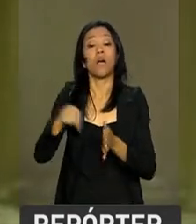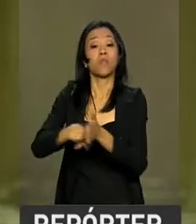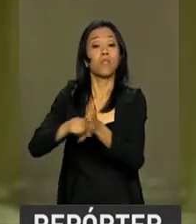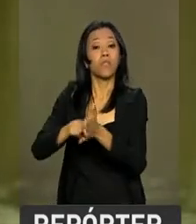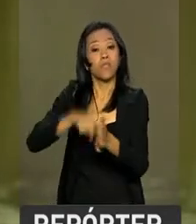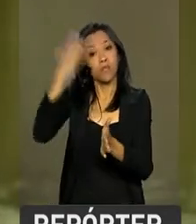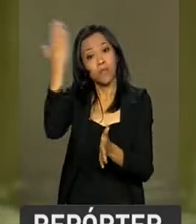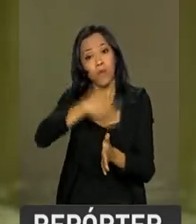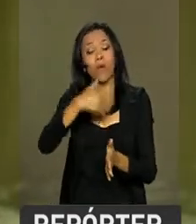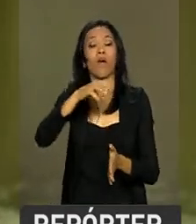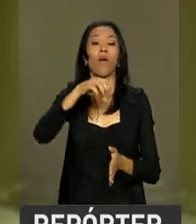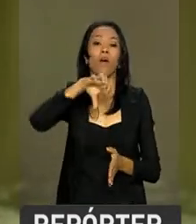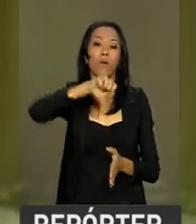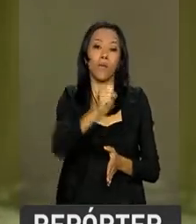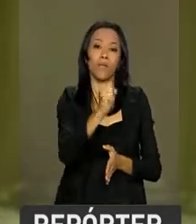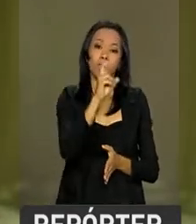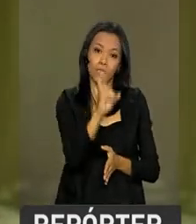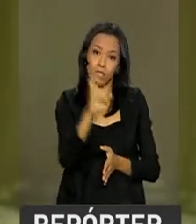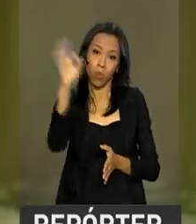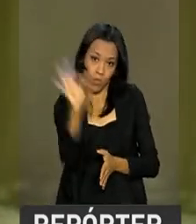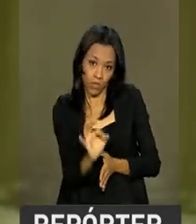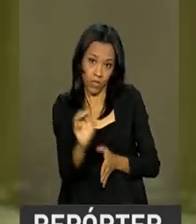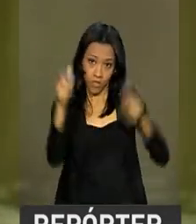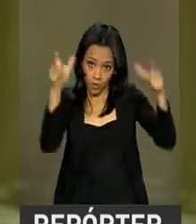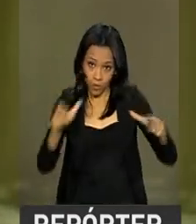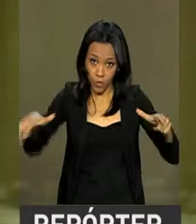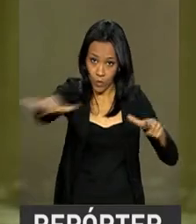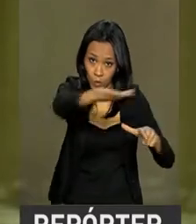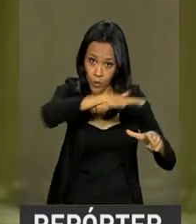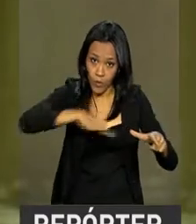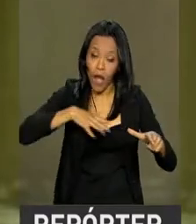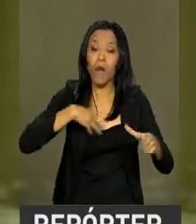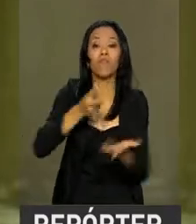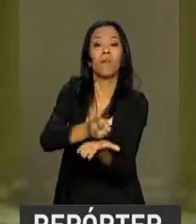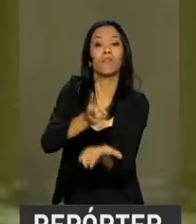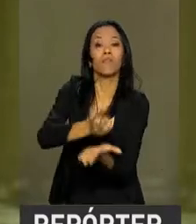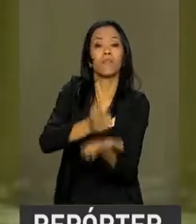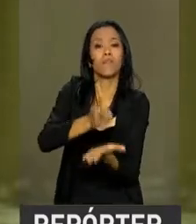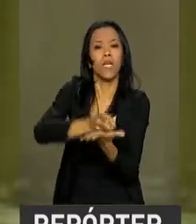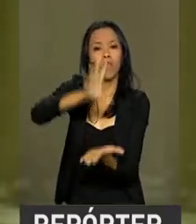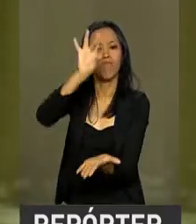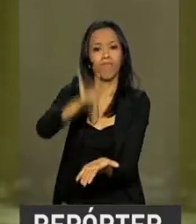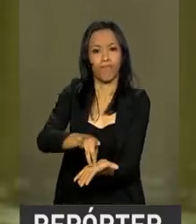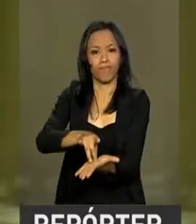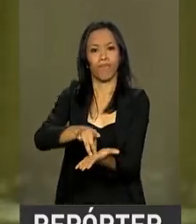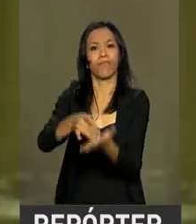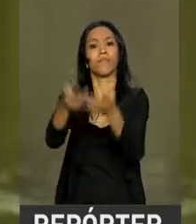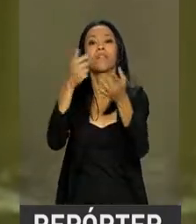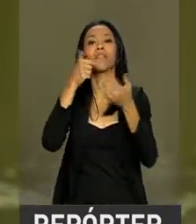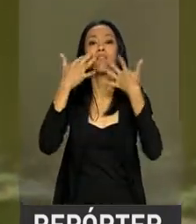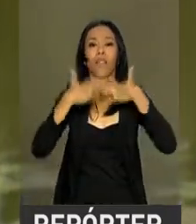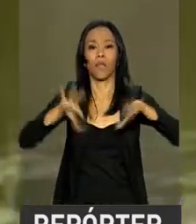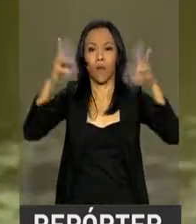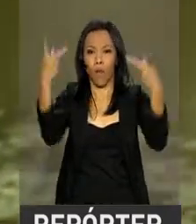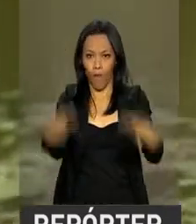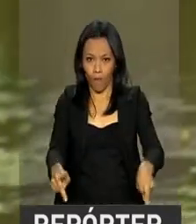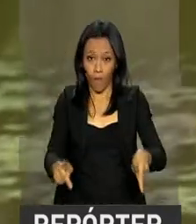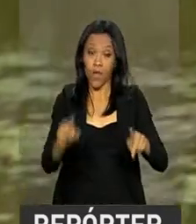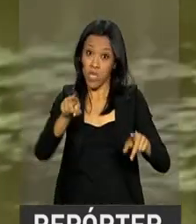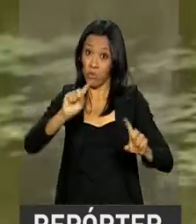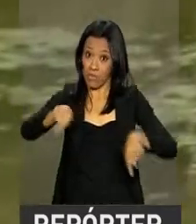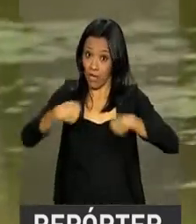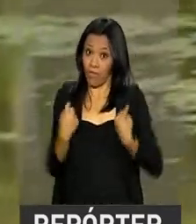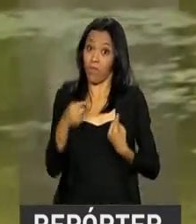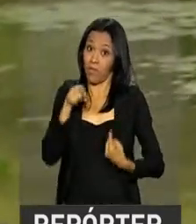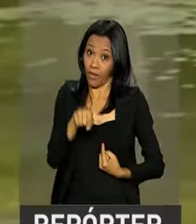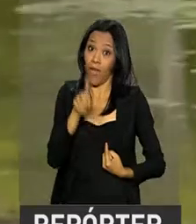de 85% da planície pantaneira ainda está conservada com vegetação nativa e o desafio por aqui é